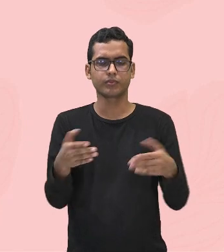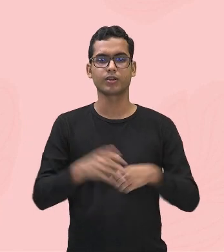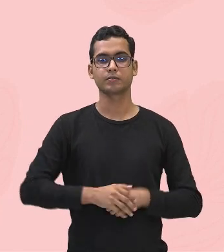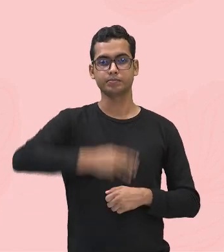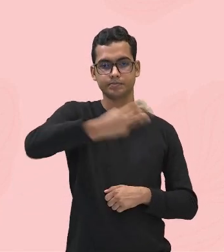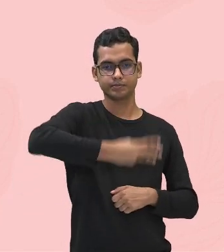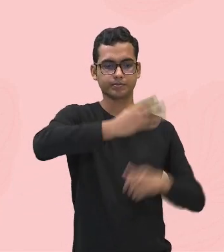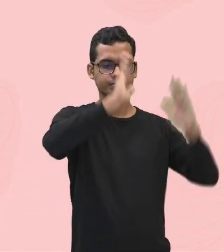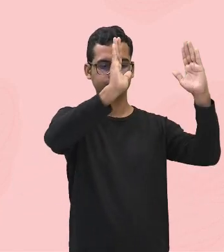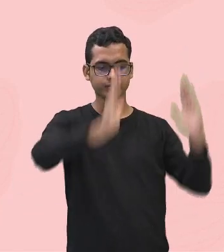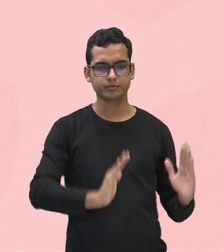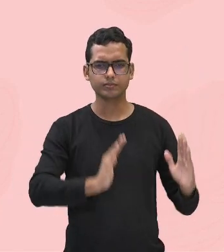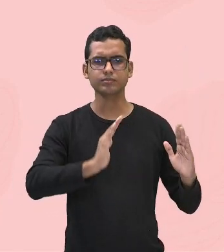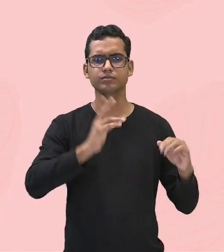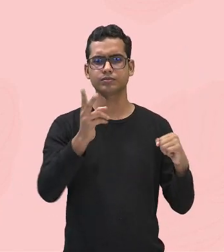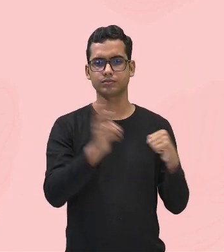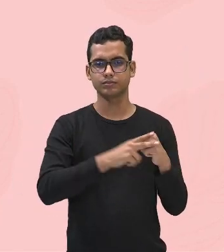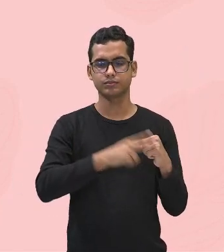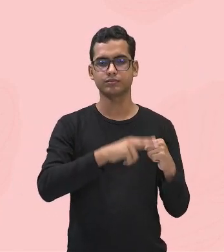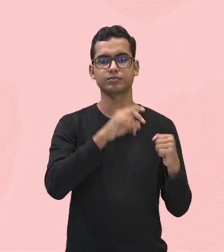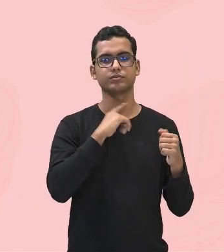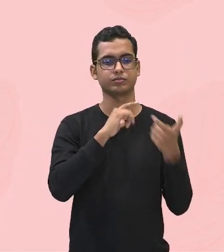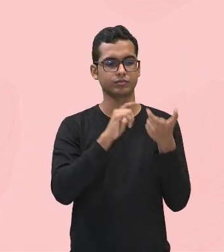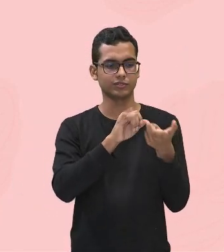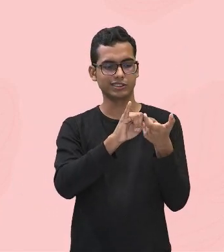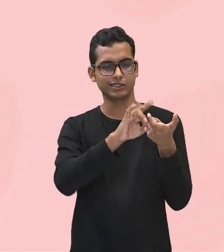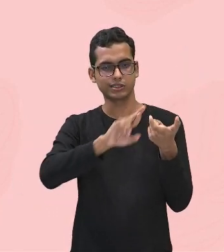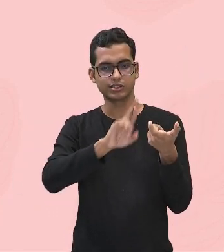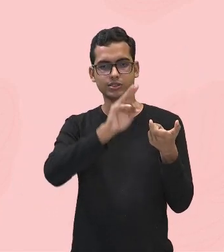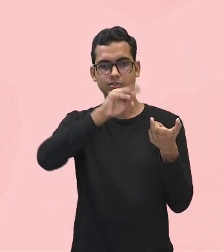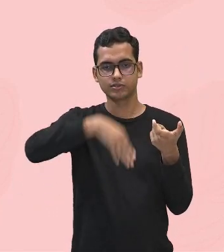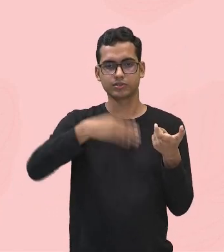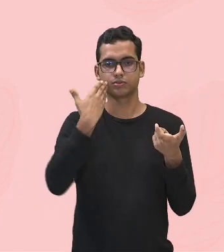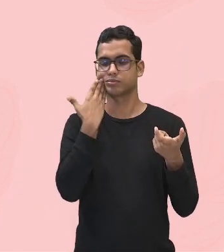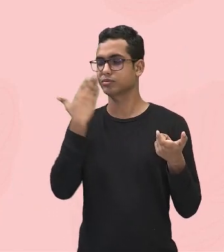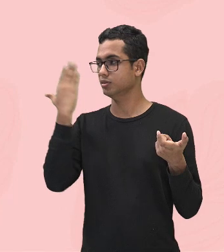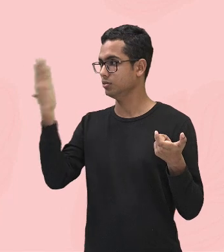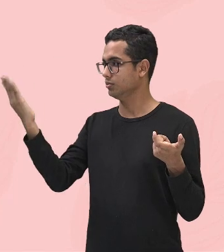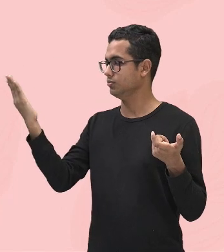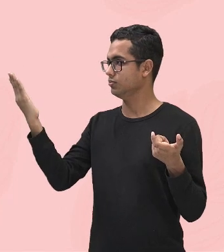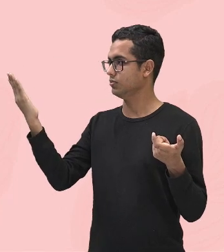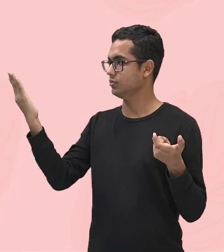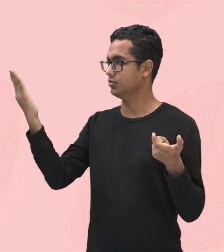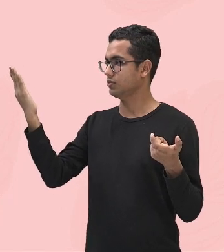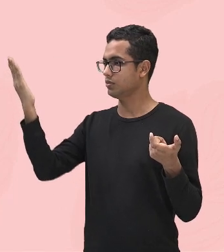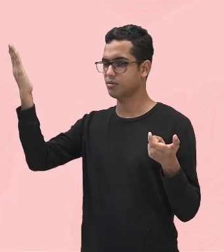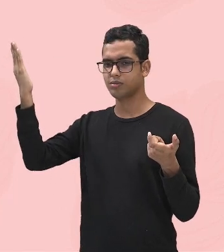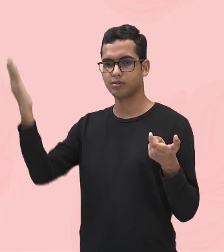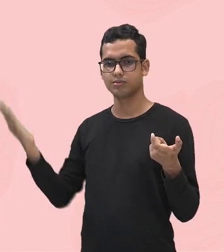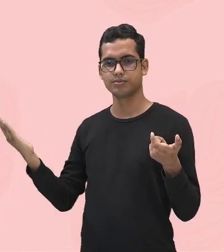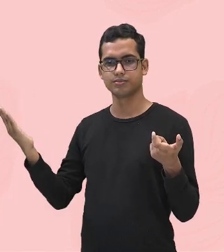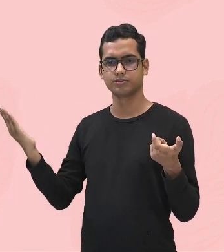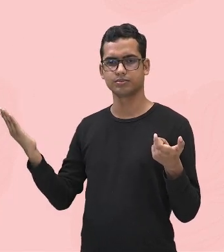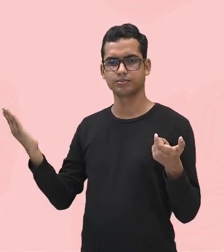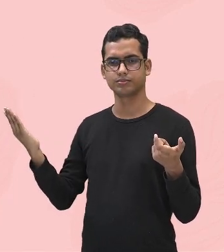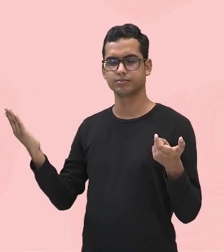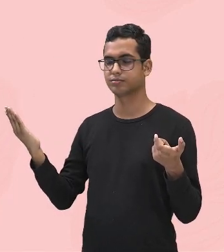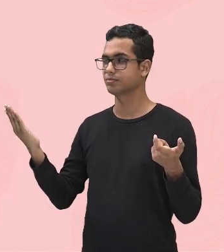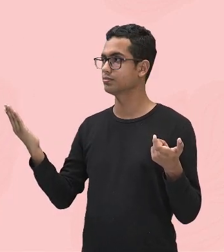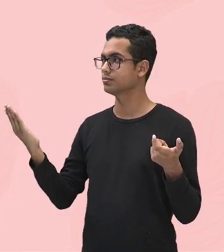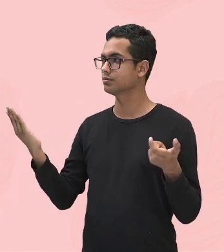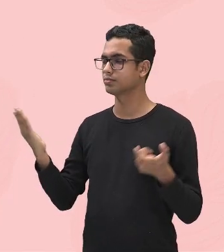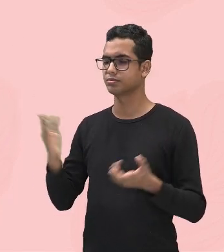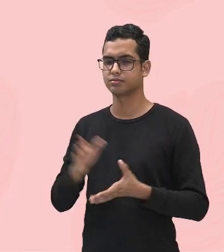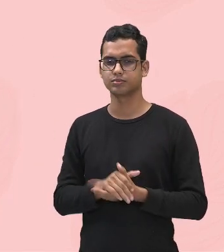abrir, assistir, compartilhar, que vai ser compartilhar, decidir, escrever,